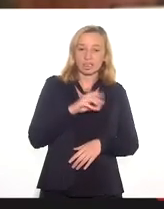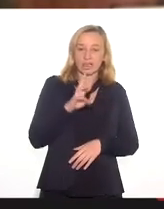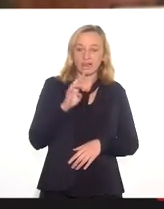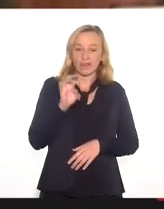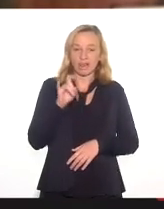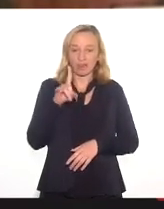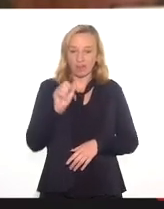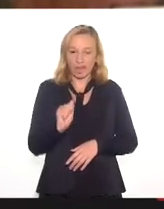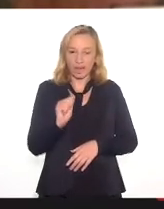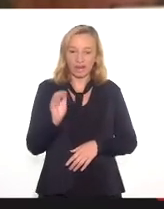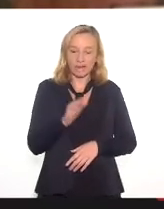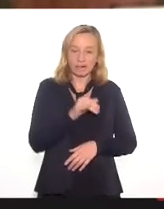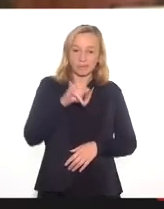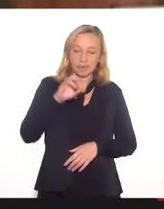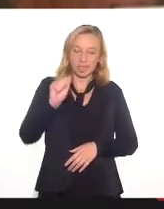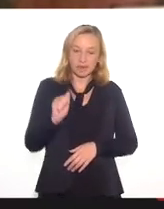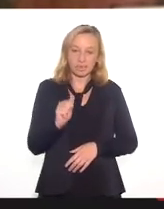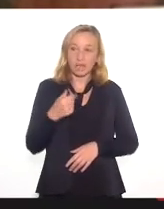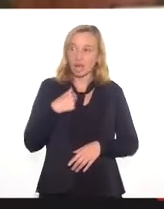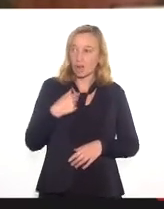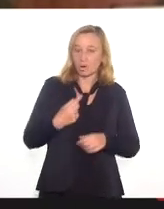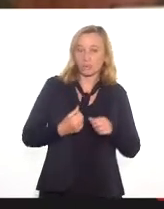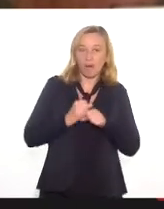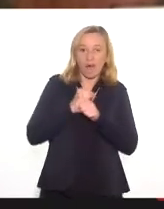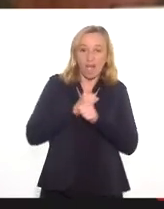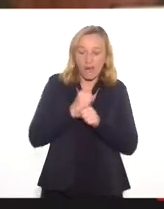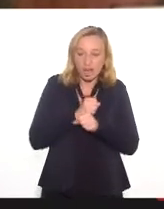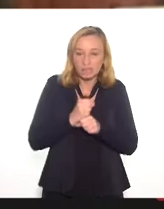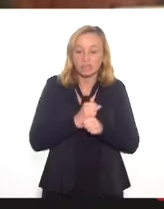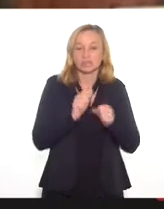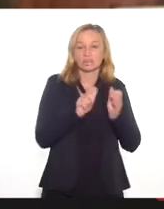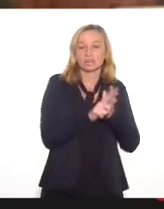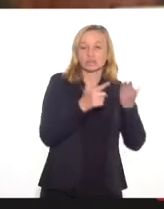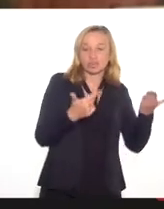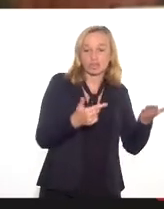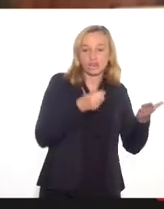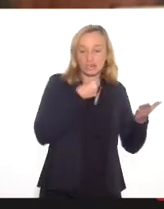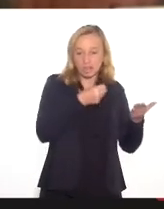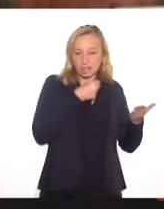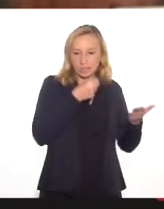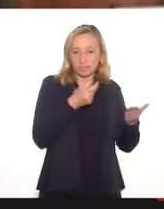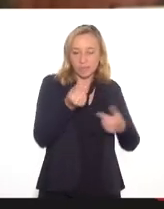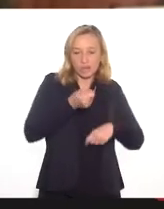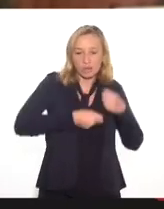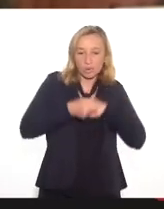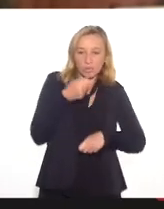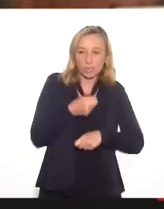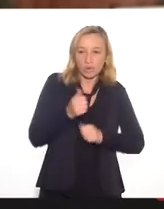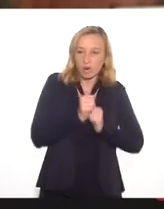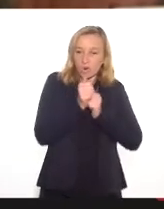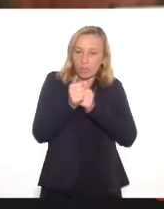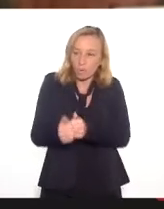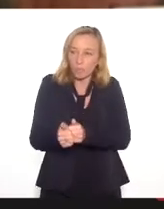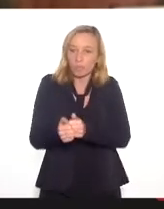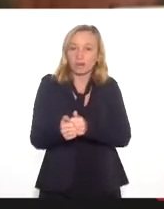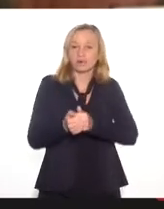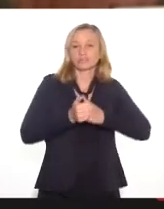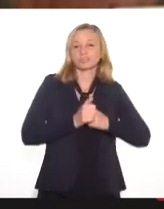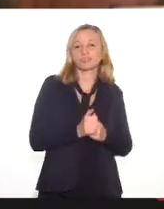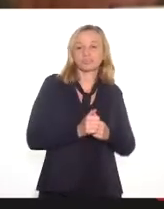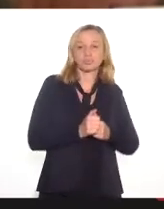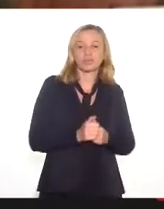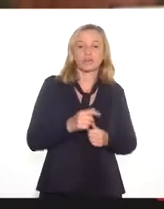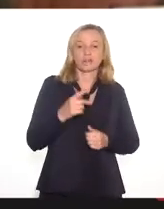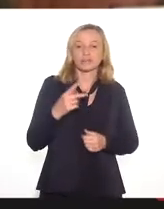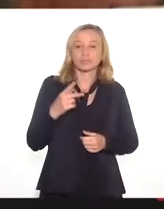Eu estou há décadas no jornalismo econômico e há décadas também acompanho a ênfase que